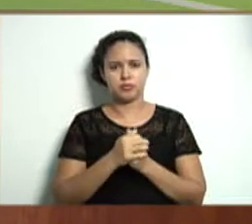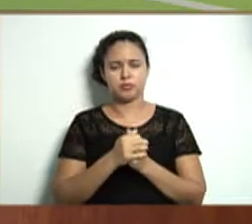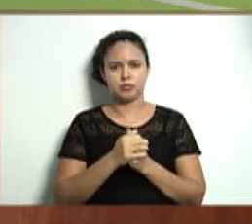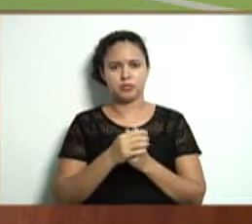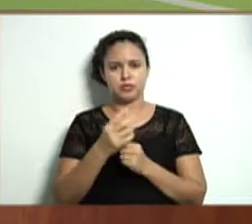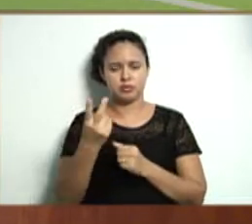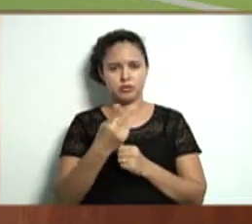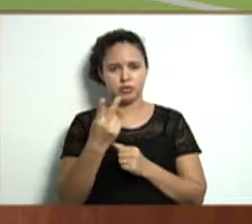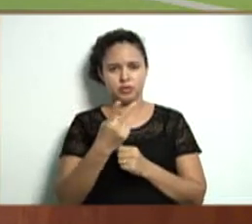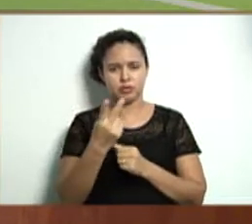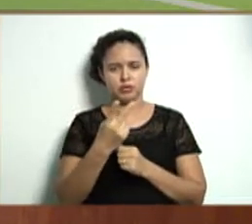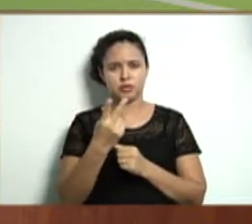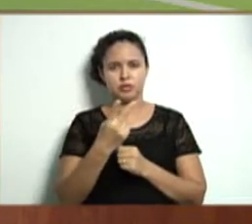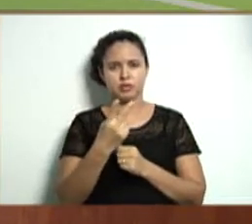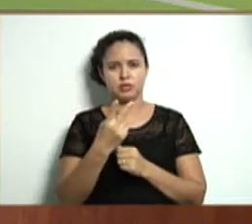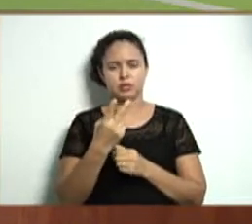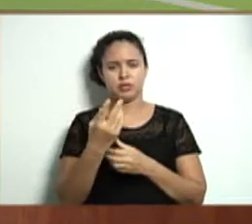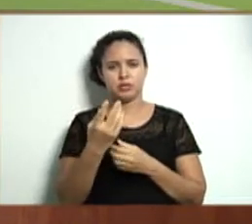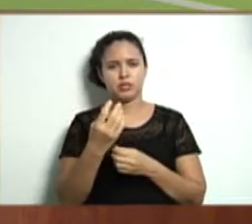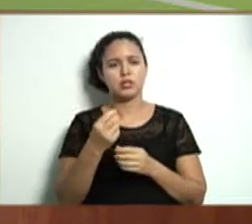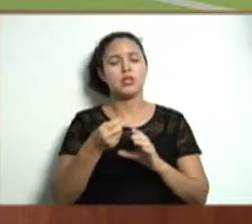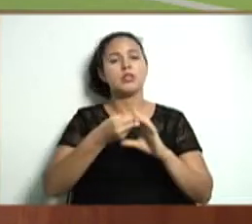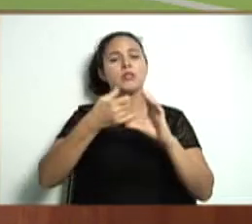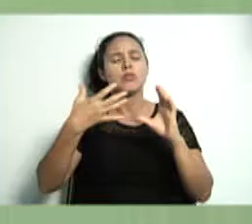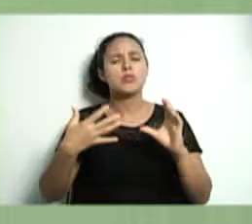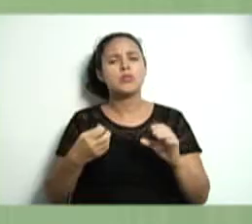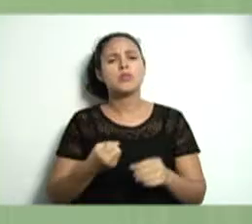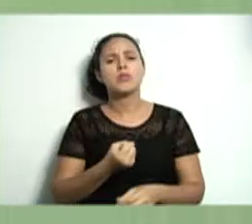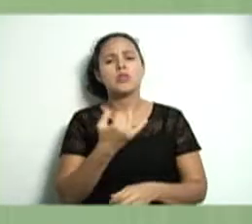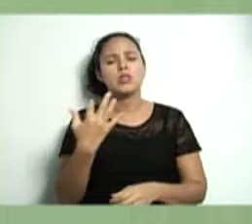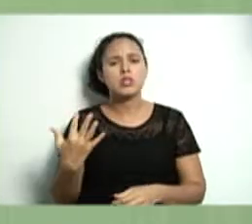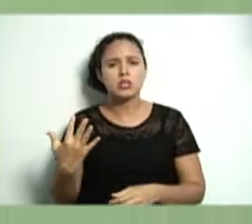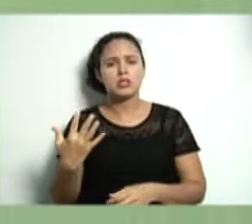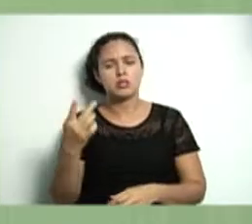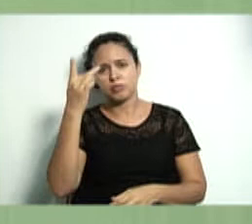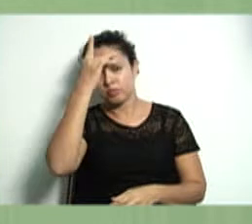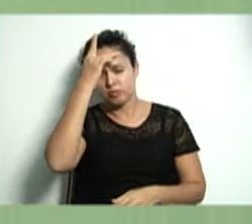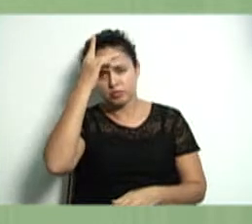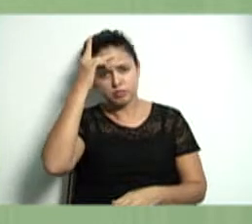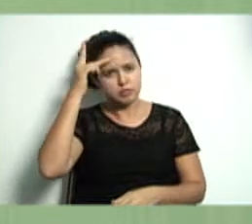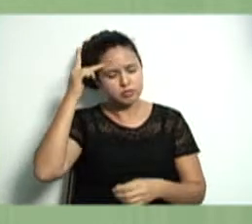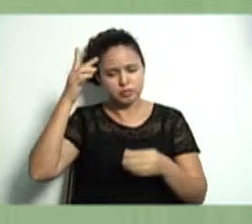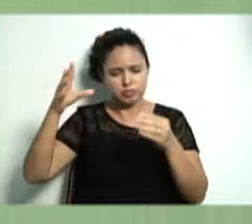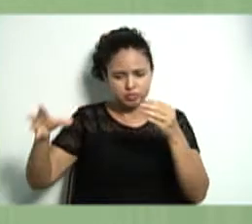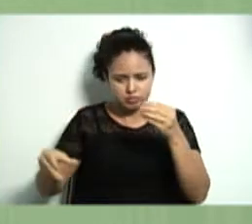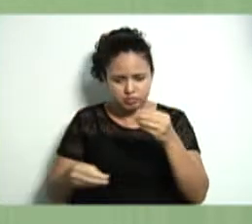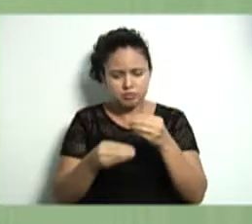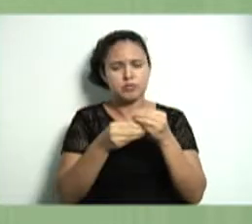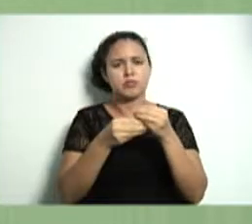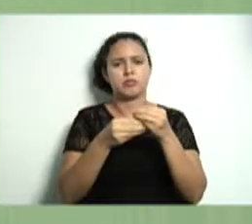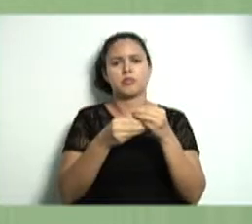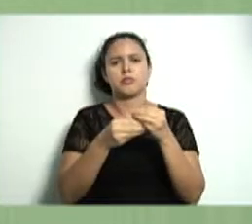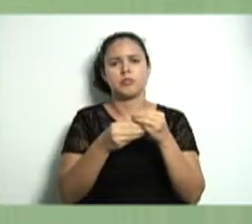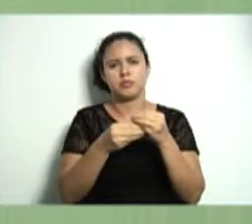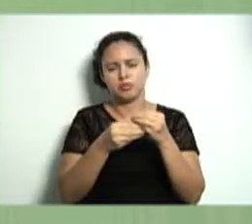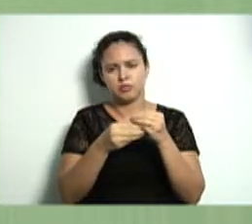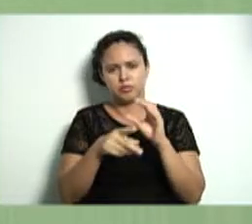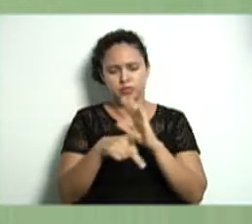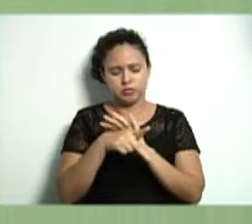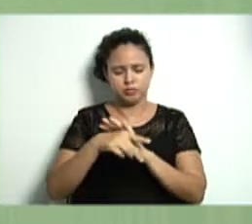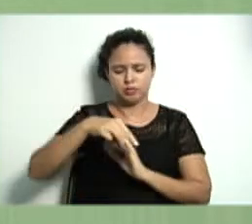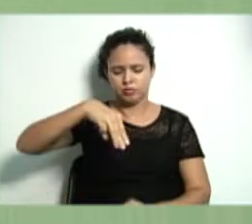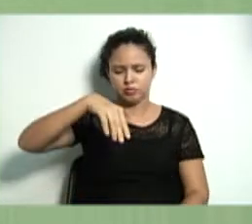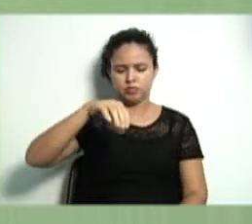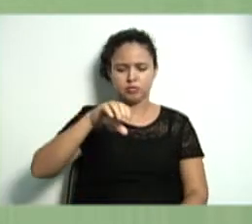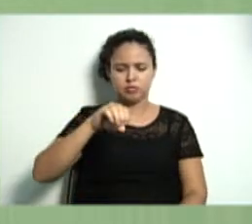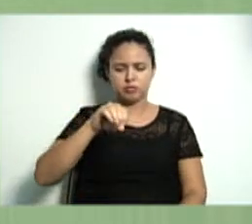questão 2. Quais os componentes do modo de produção, né? Exatamente. Então, nós temos aí a resposta